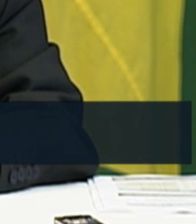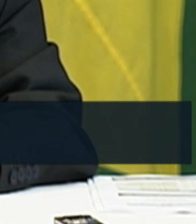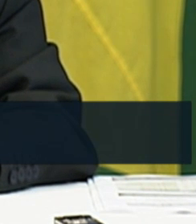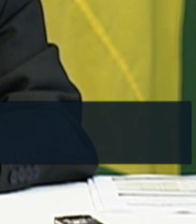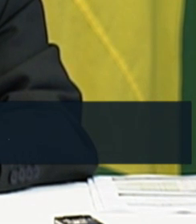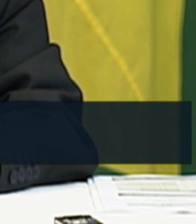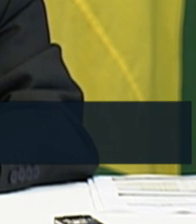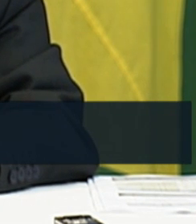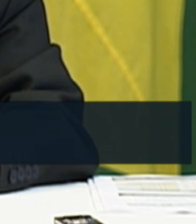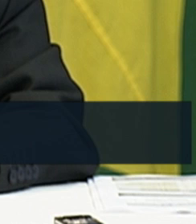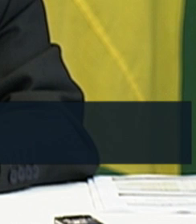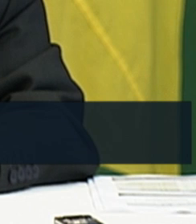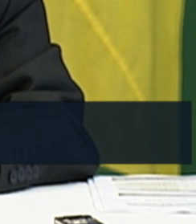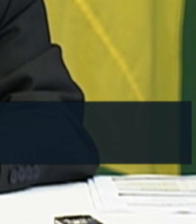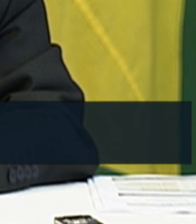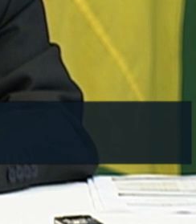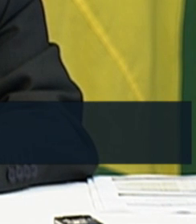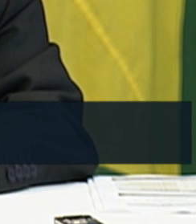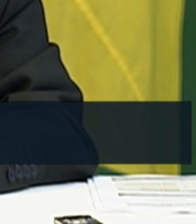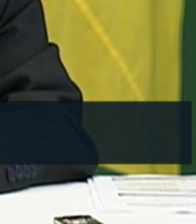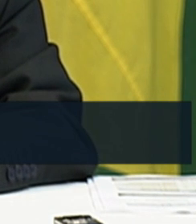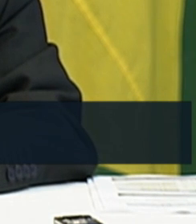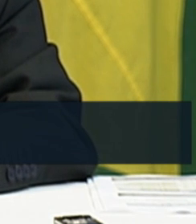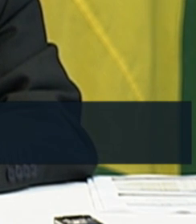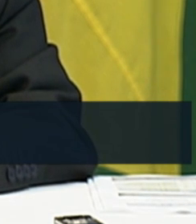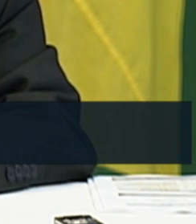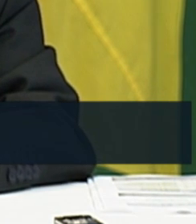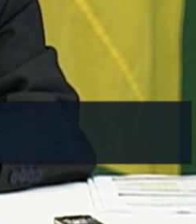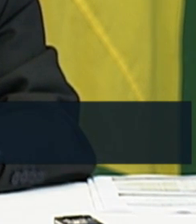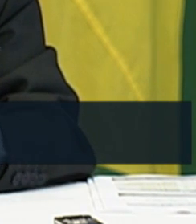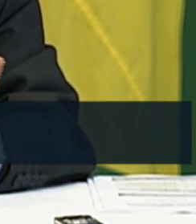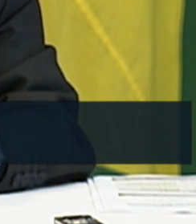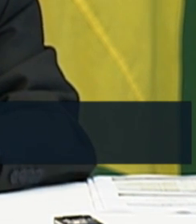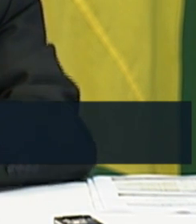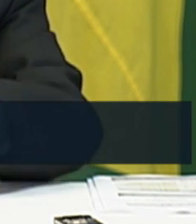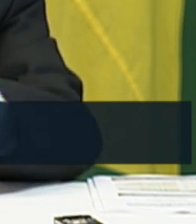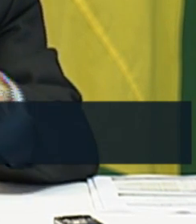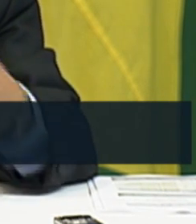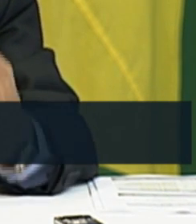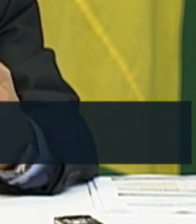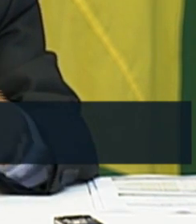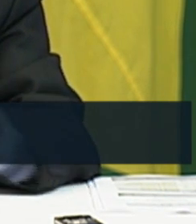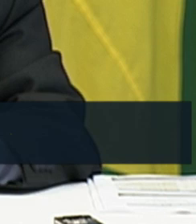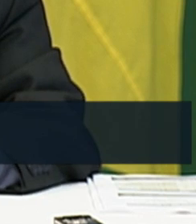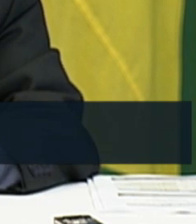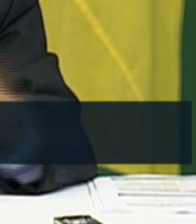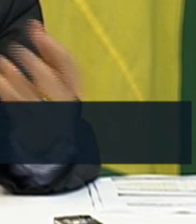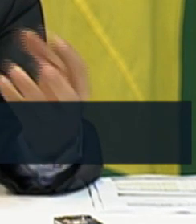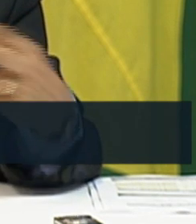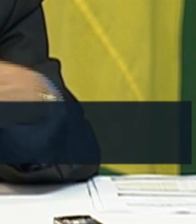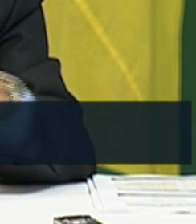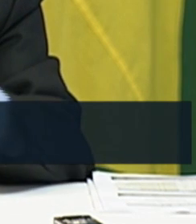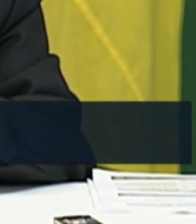mais eficiente terão Como estimular a expansão e